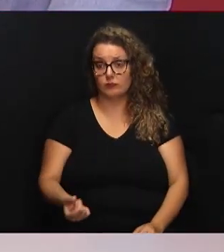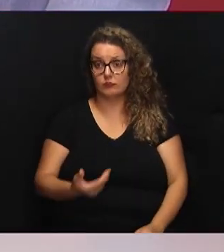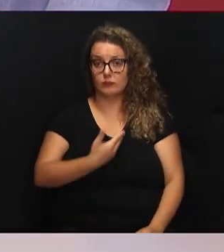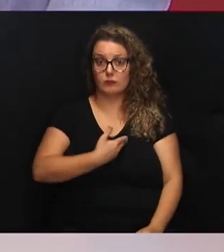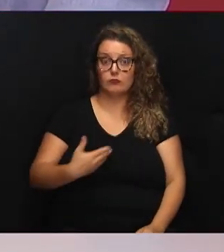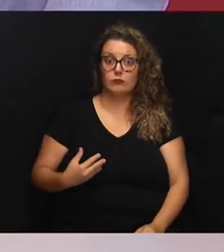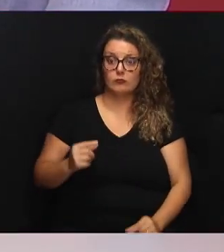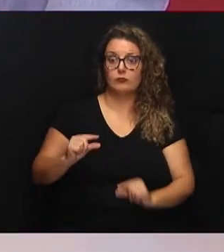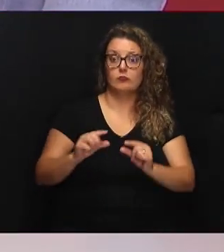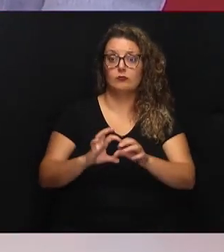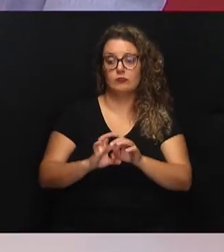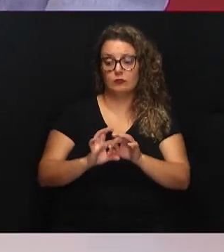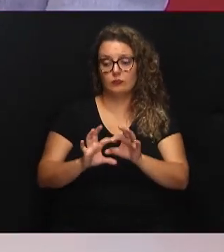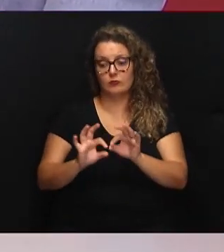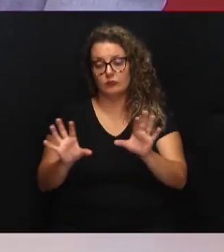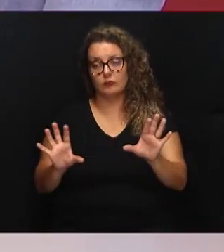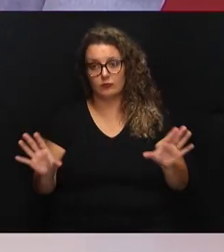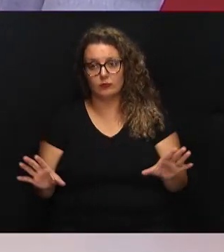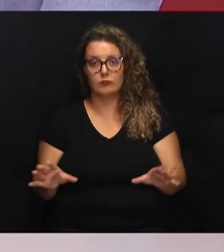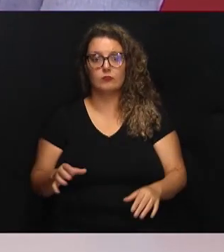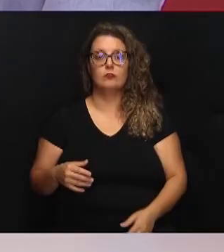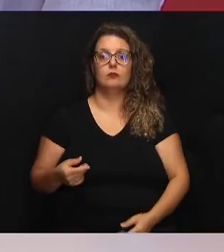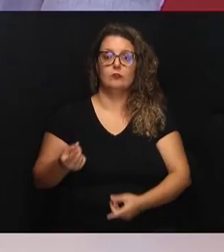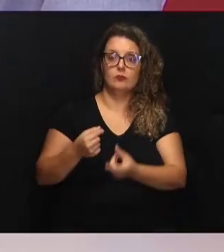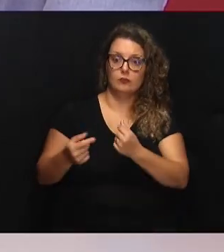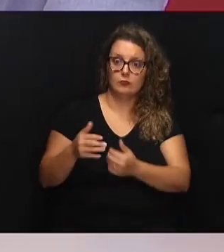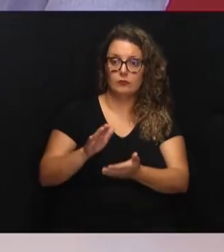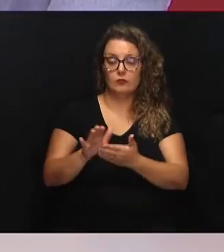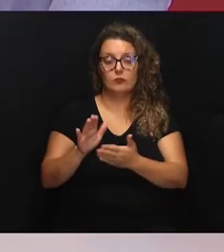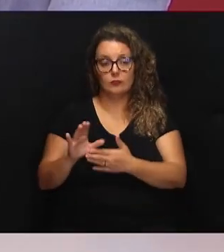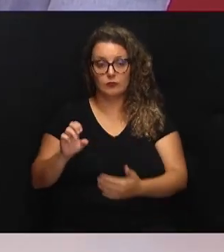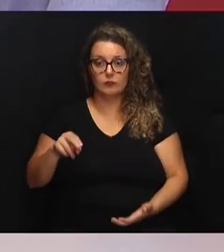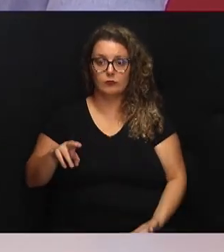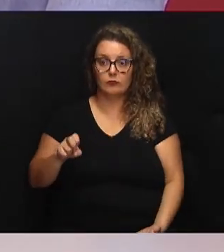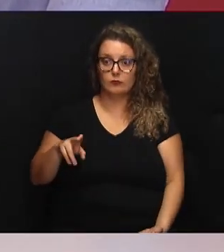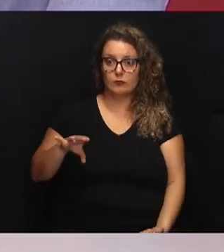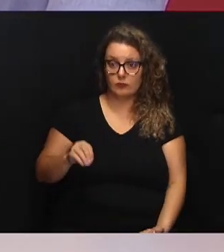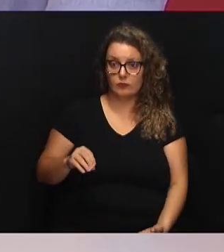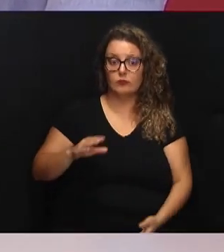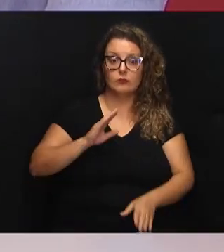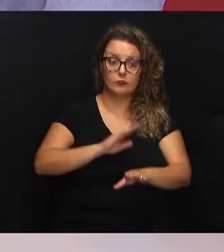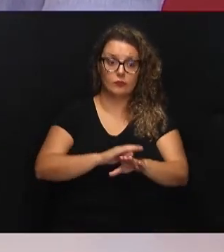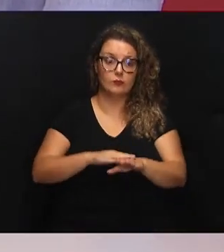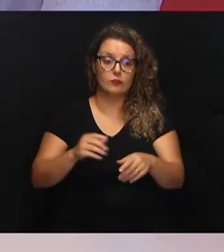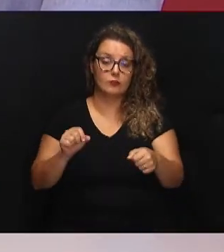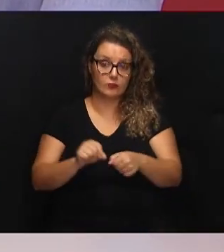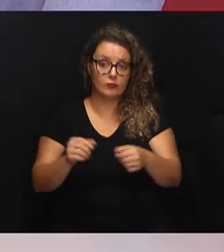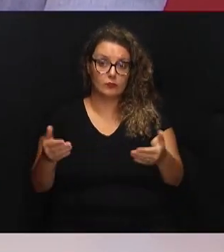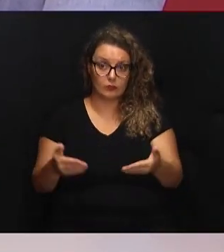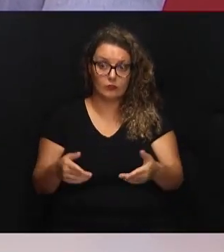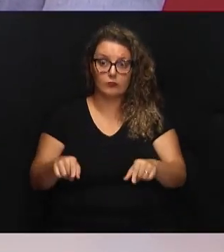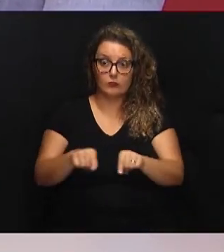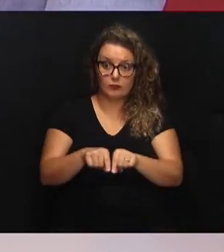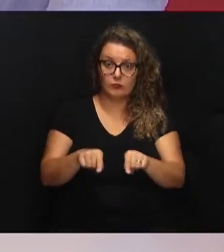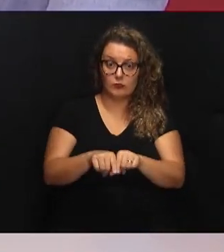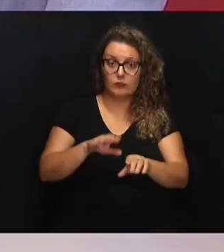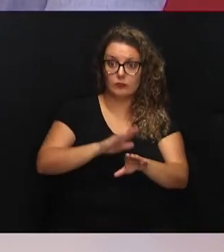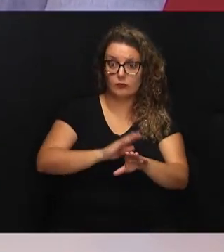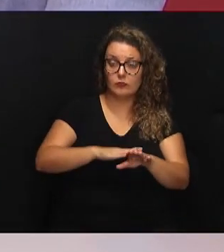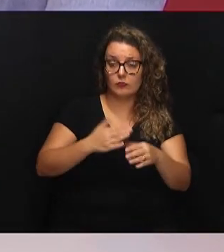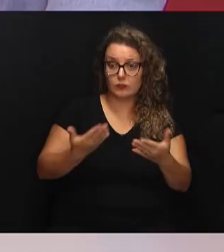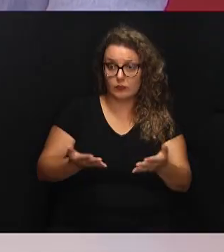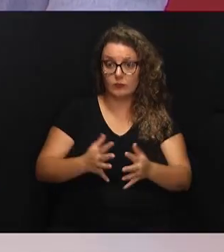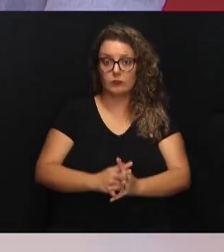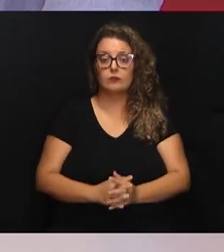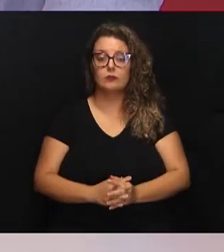aos poucos liberando isso para poder ativar o consumo. E essa medida que o governo está fazendo agora, nesse momento, também tem essa função